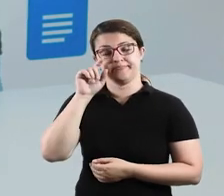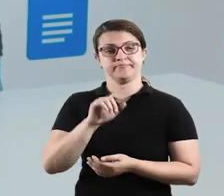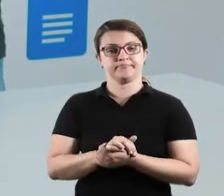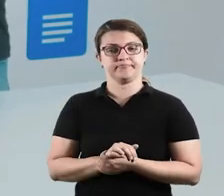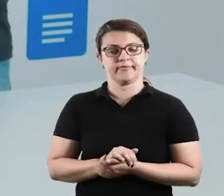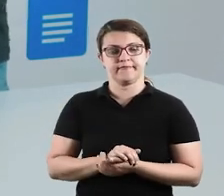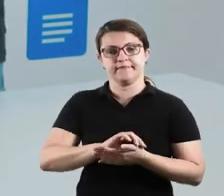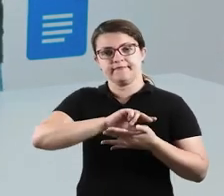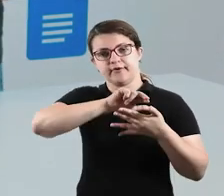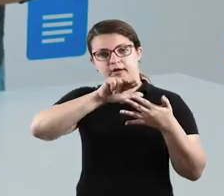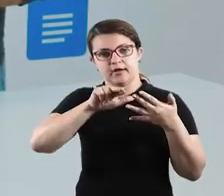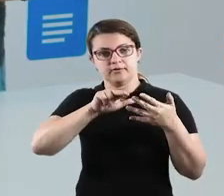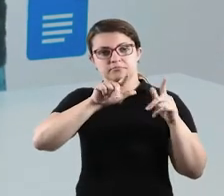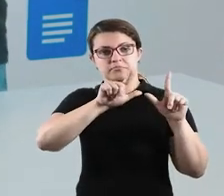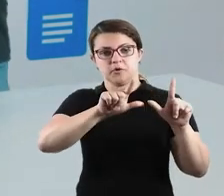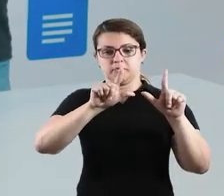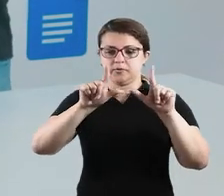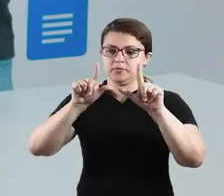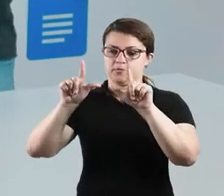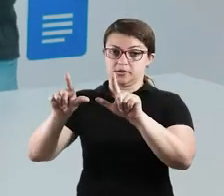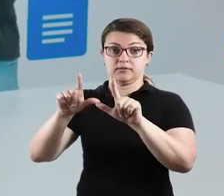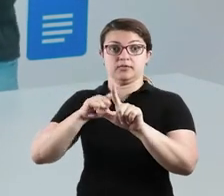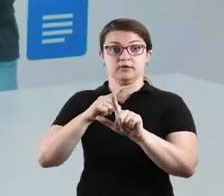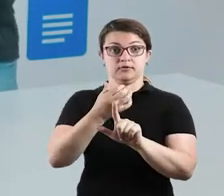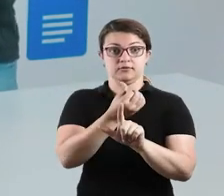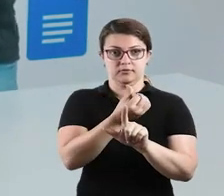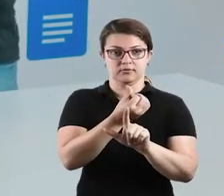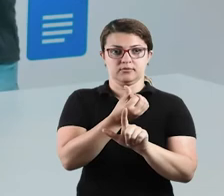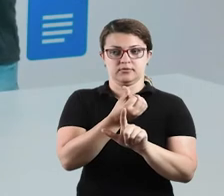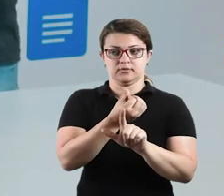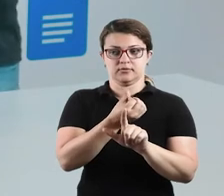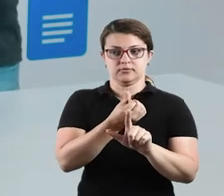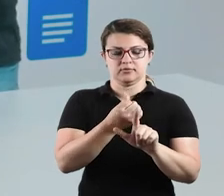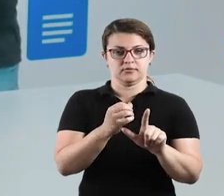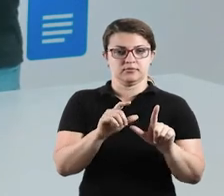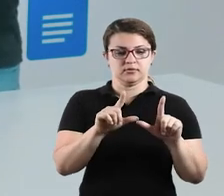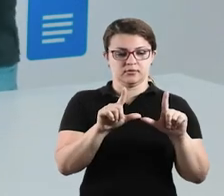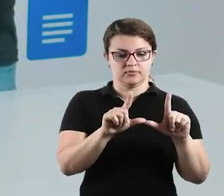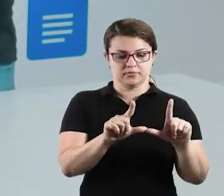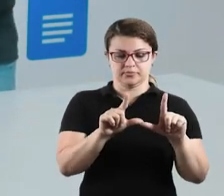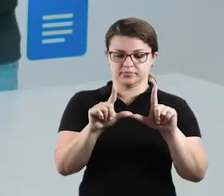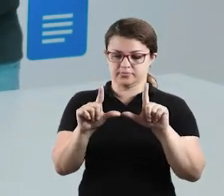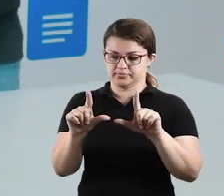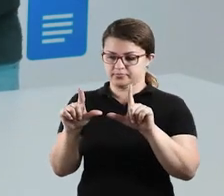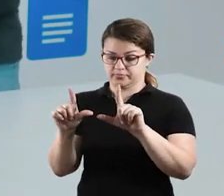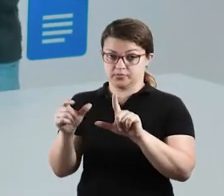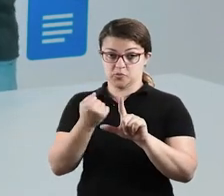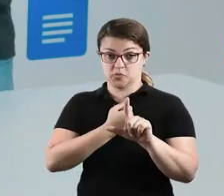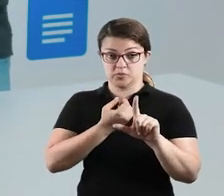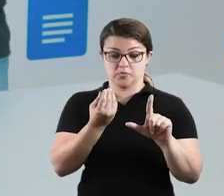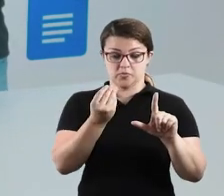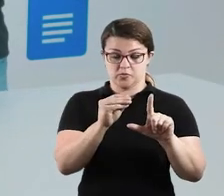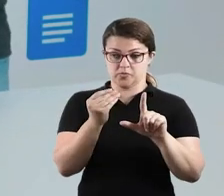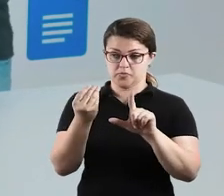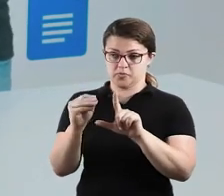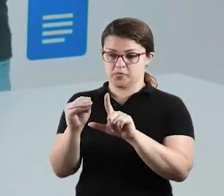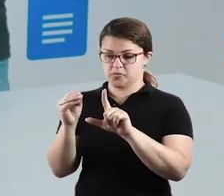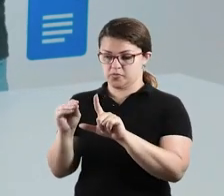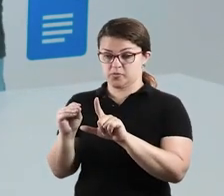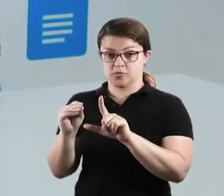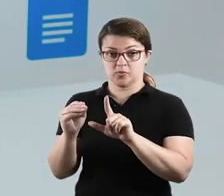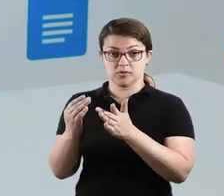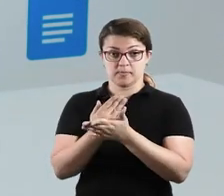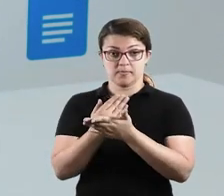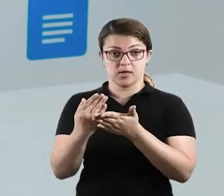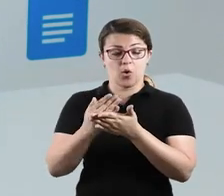vários quadrados, 6 na verdade, e em cada retângulo daquele, tem vários números. Você vai separar para mim o